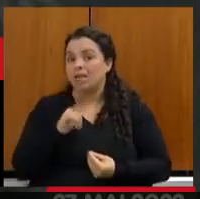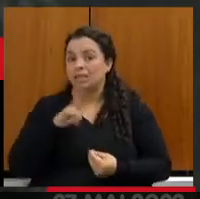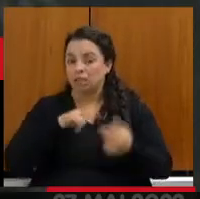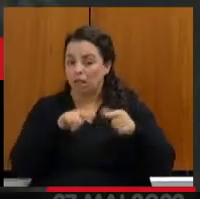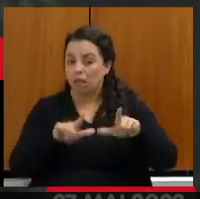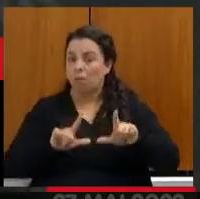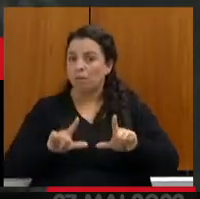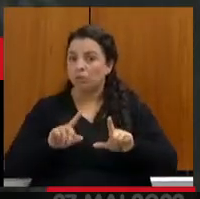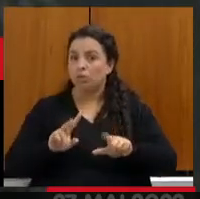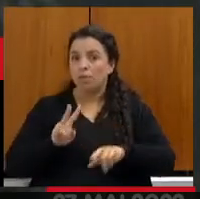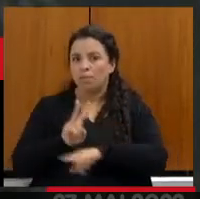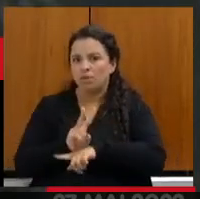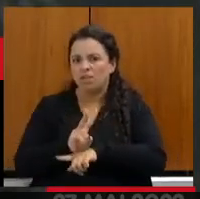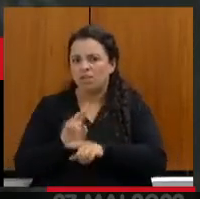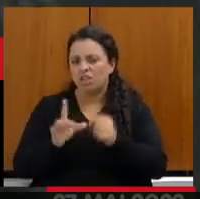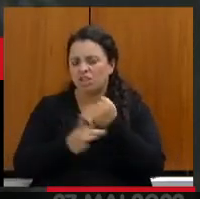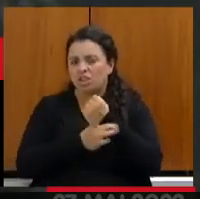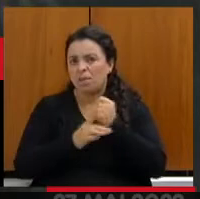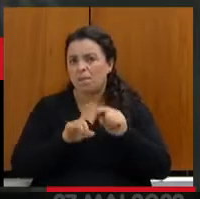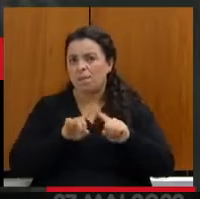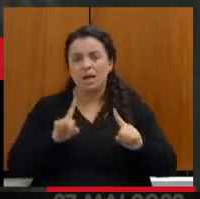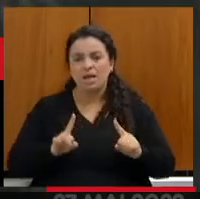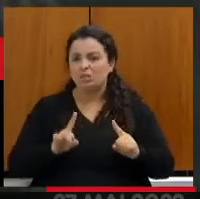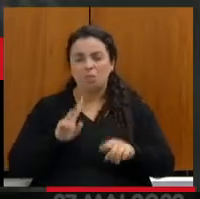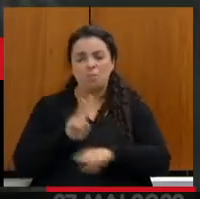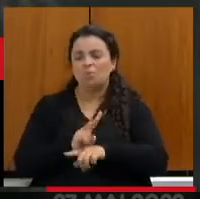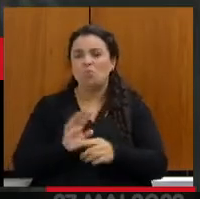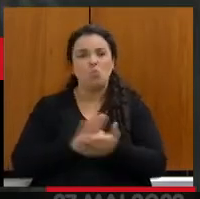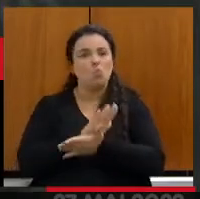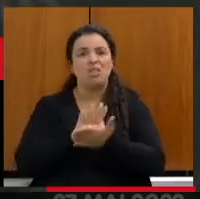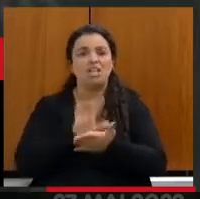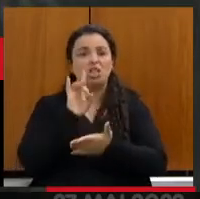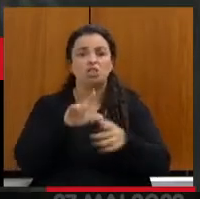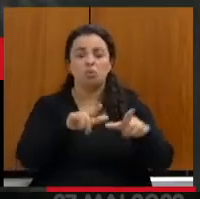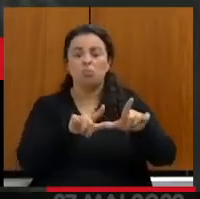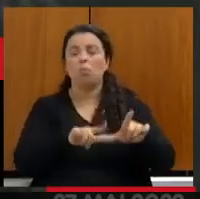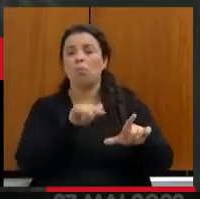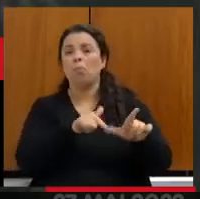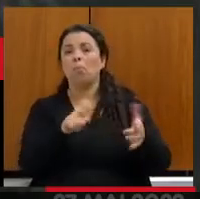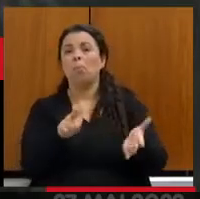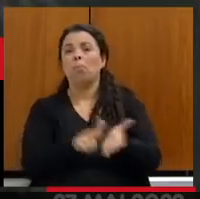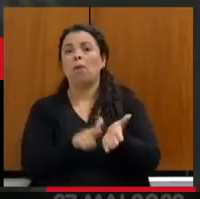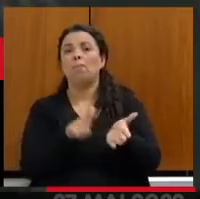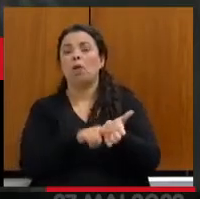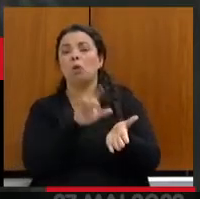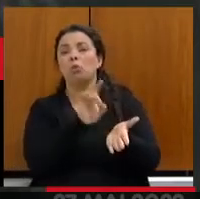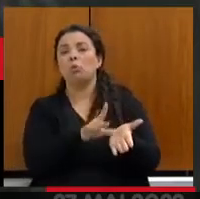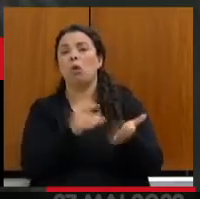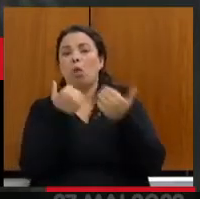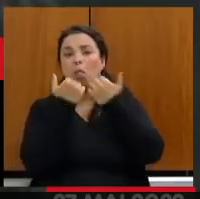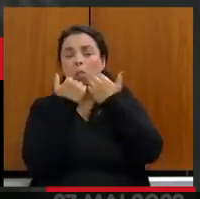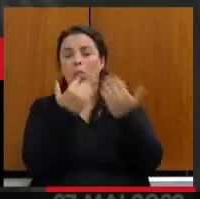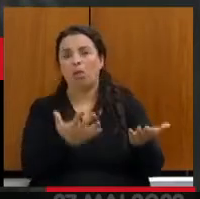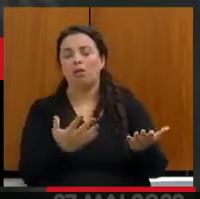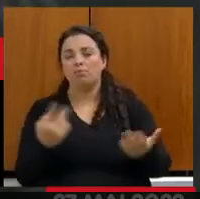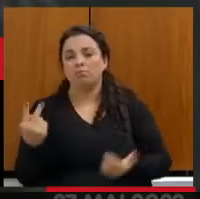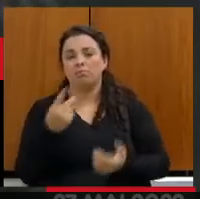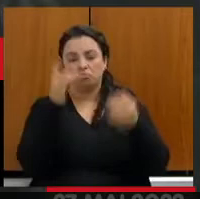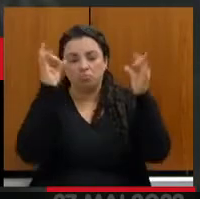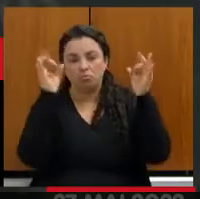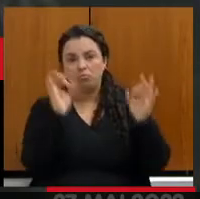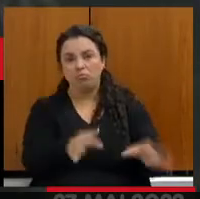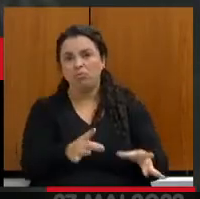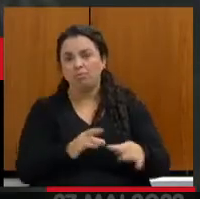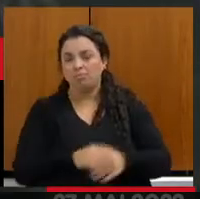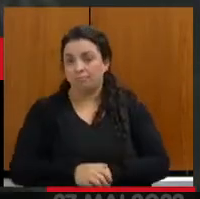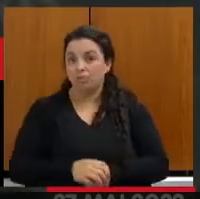o que que adianta a medida protetiva é apenas um papel muitas mães deixam seus filhos e